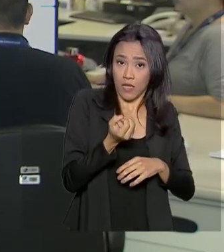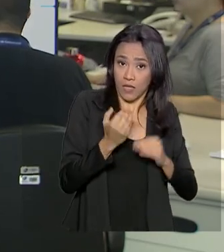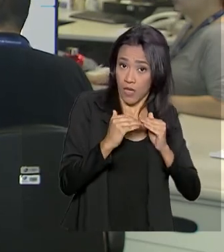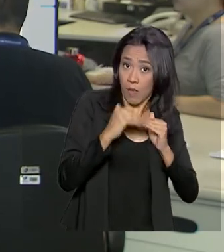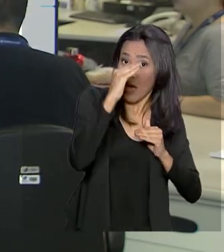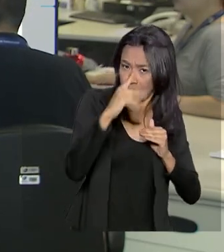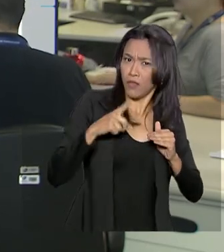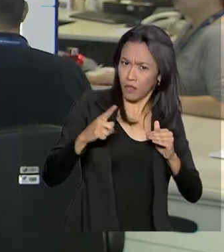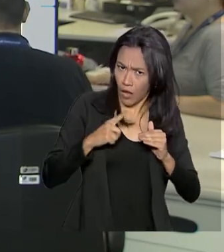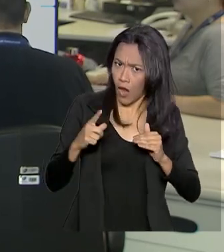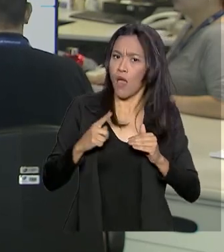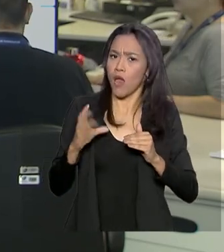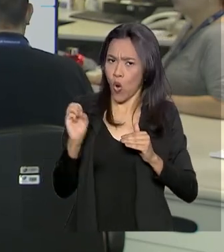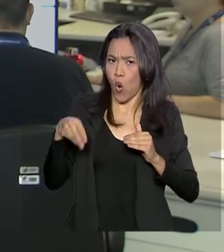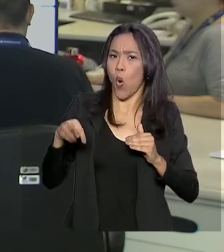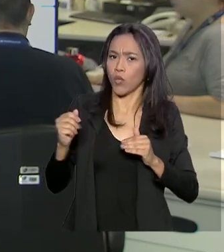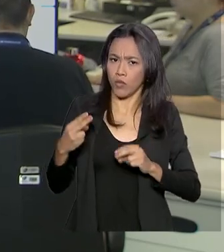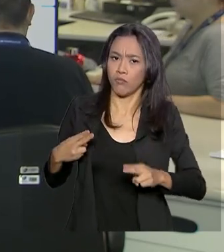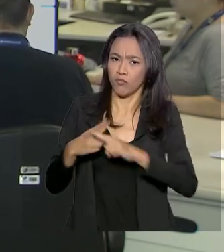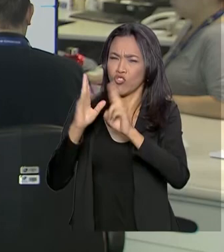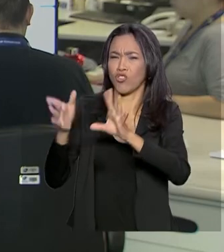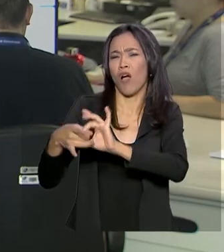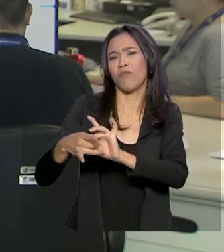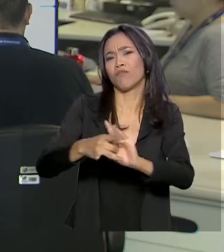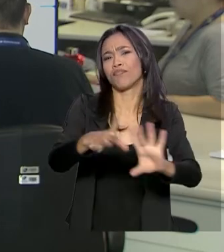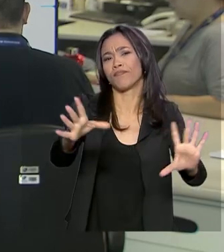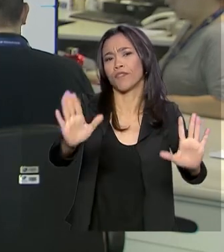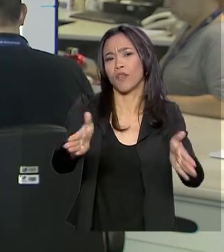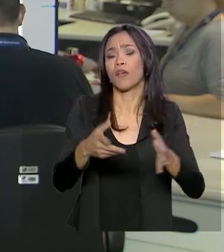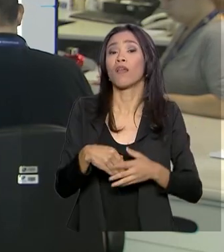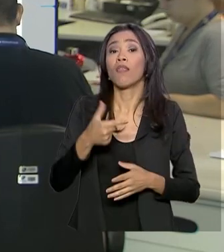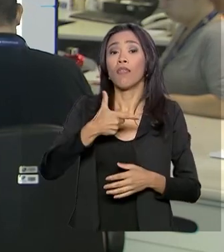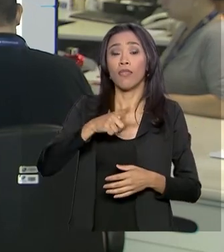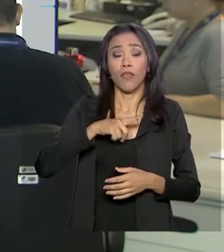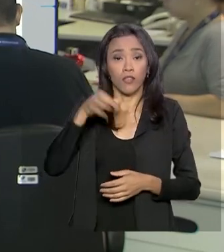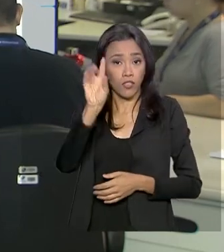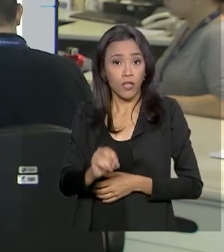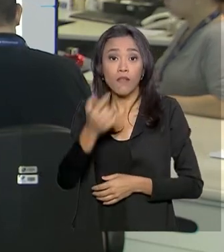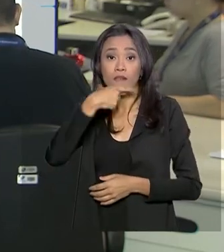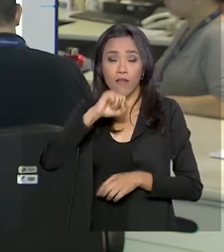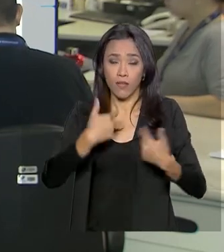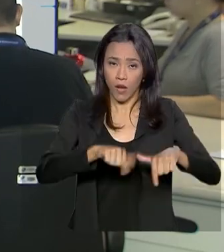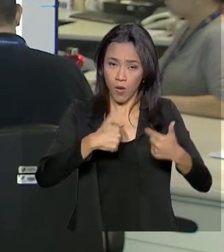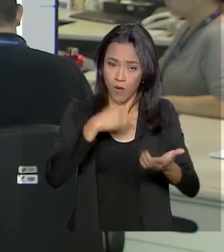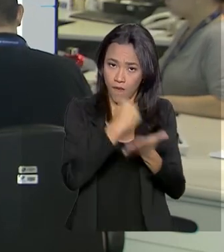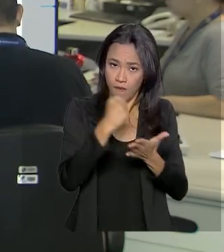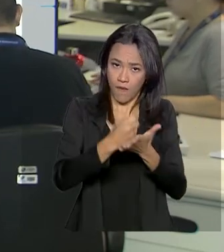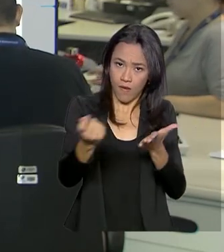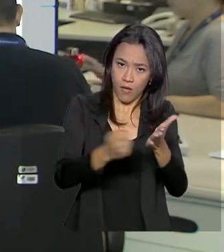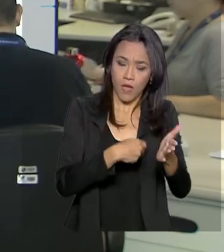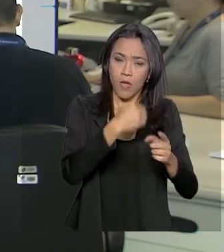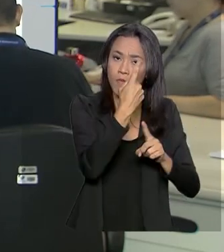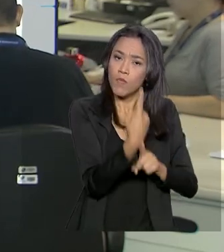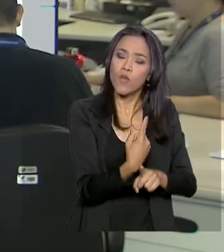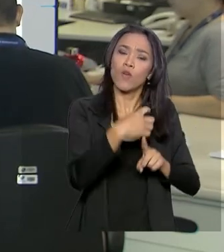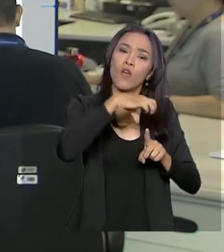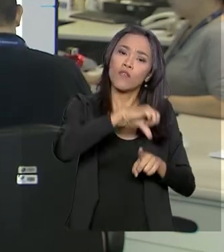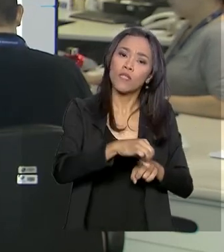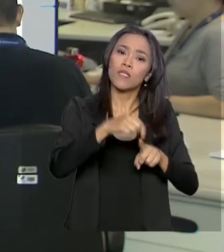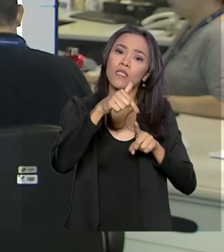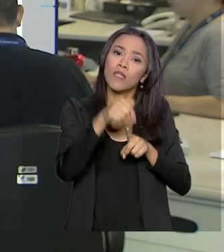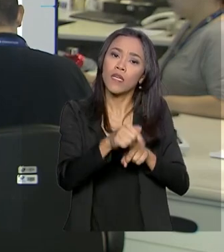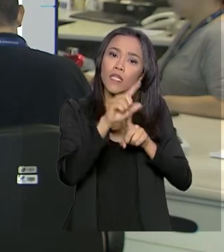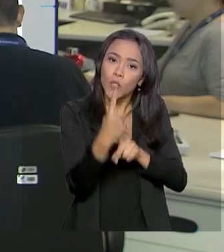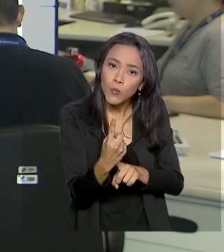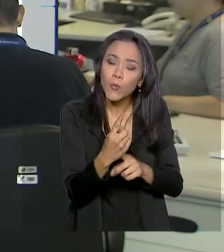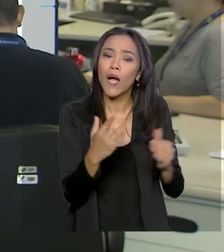conta na Caixa, os saques já estavam liberados. Tem direito à retirada quem trabalhou com carteira assinada entre 1971